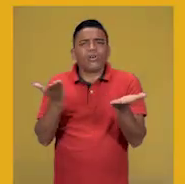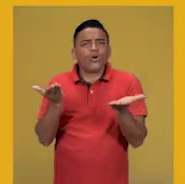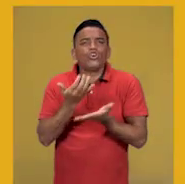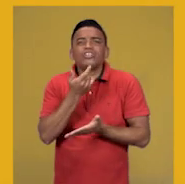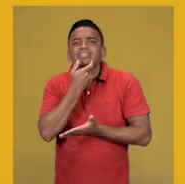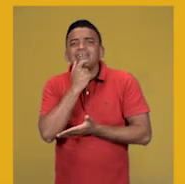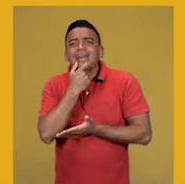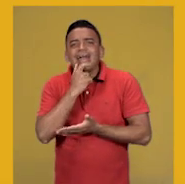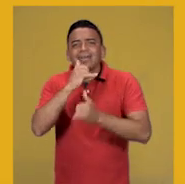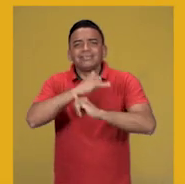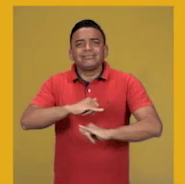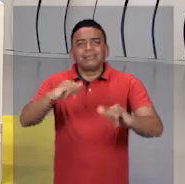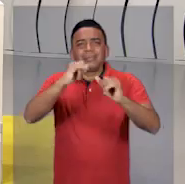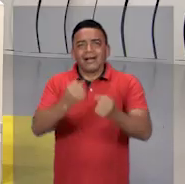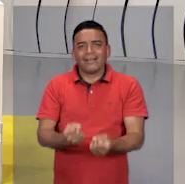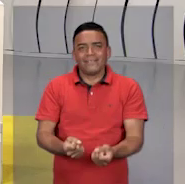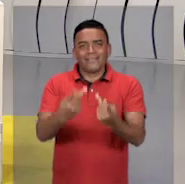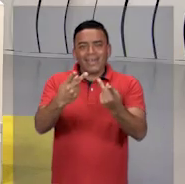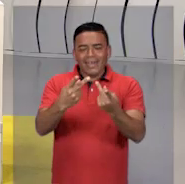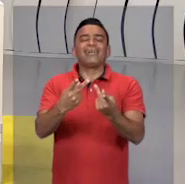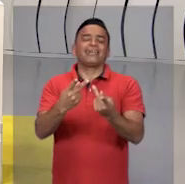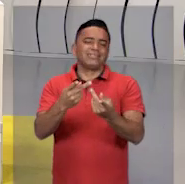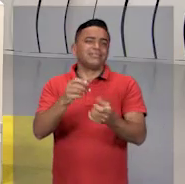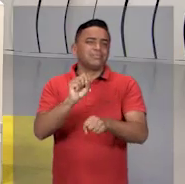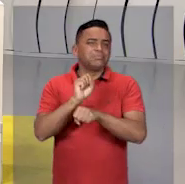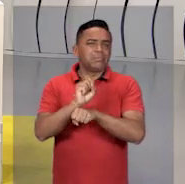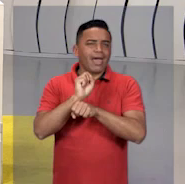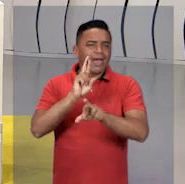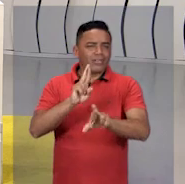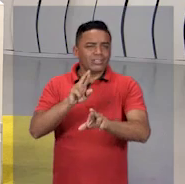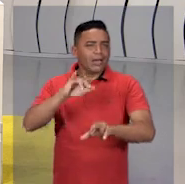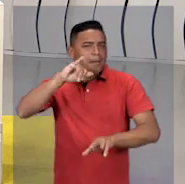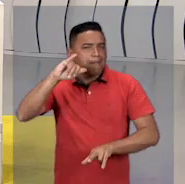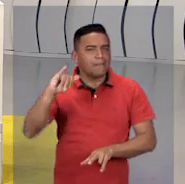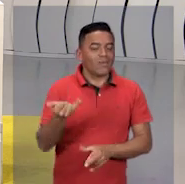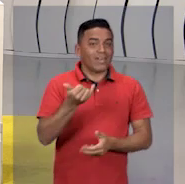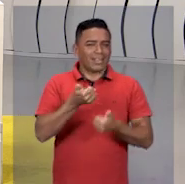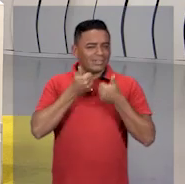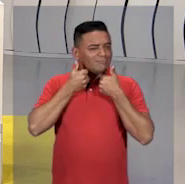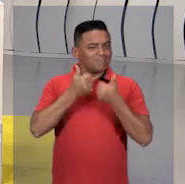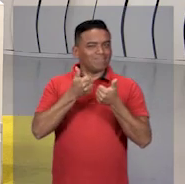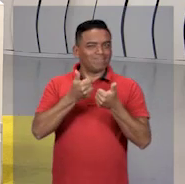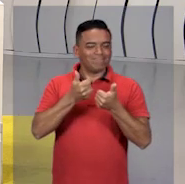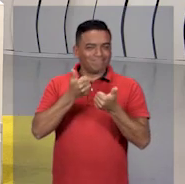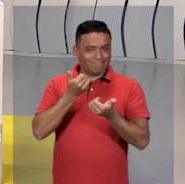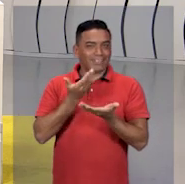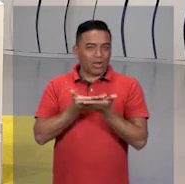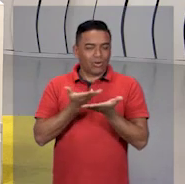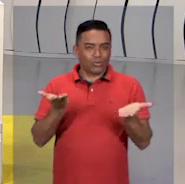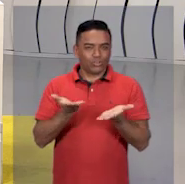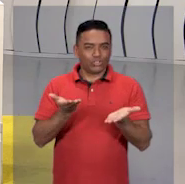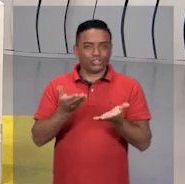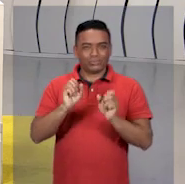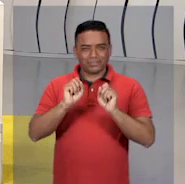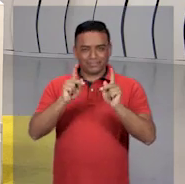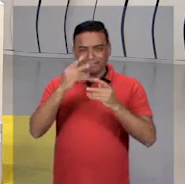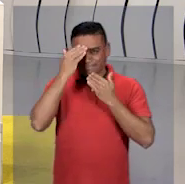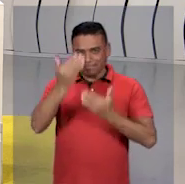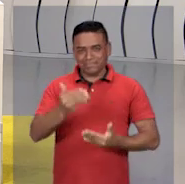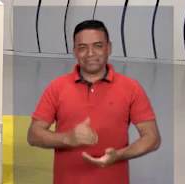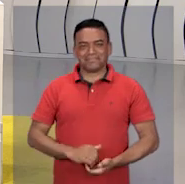sobre merchandising e propaganda e eu espero que vocês tenham aproveitado muito esse tema hoje. Thank you.